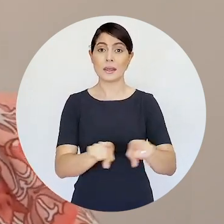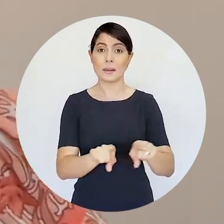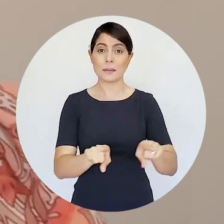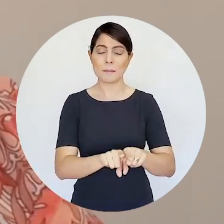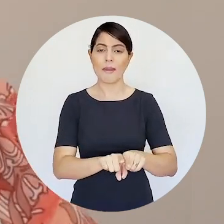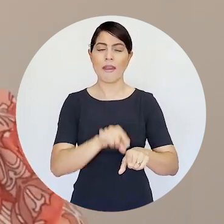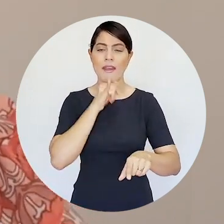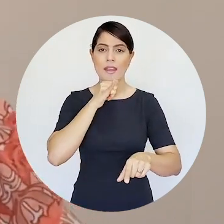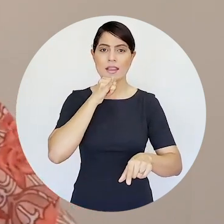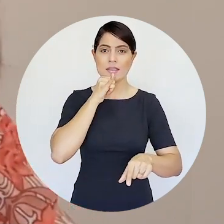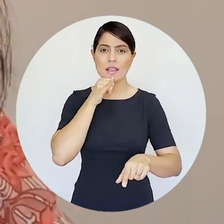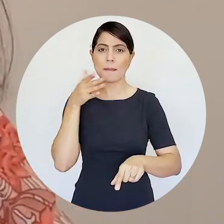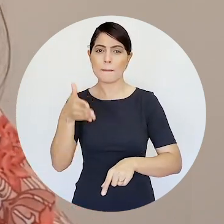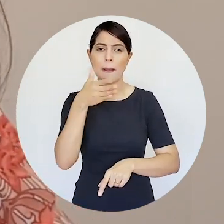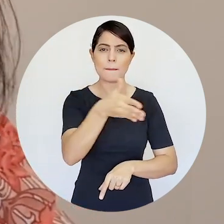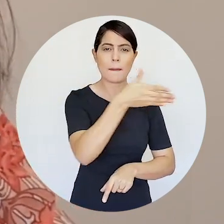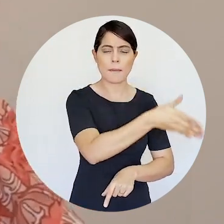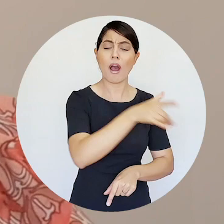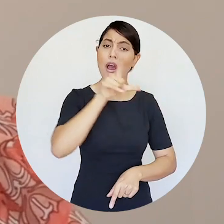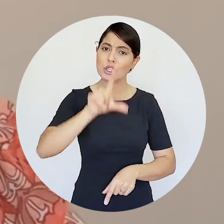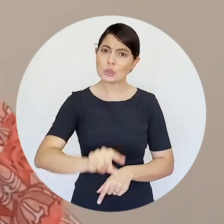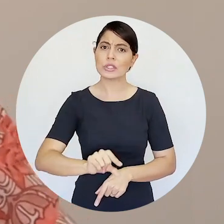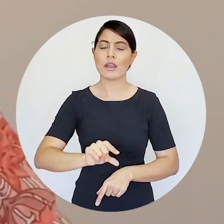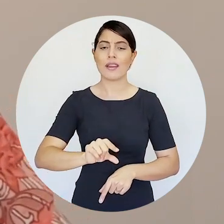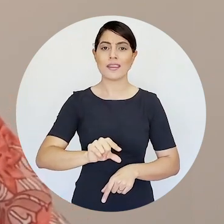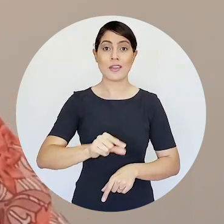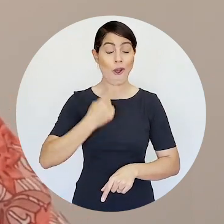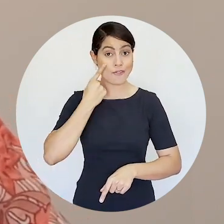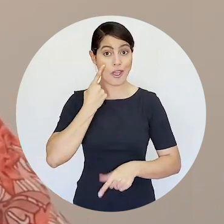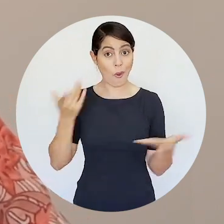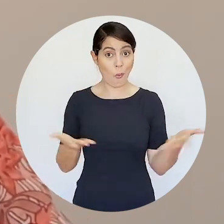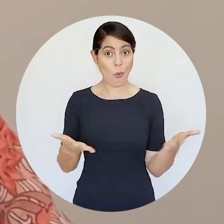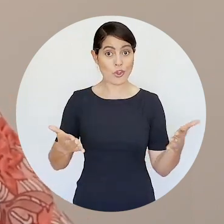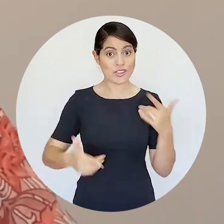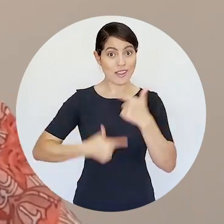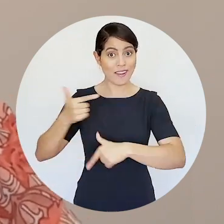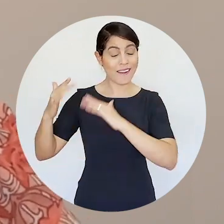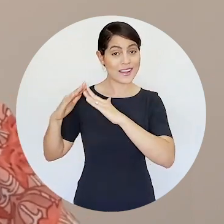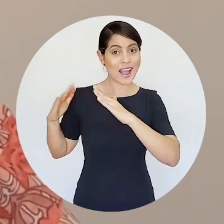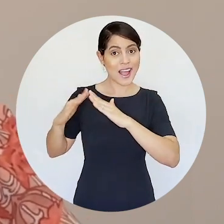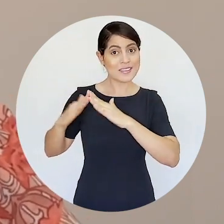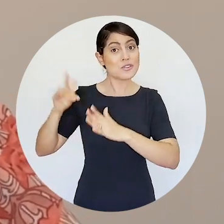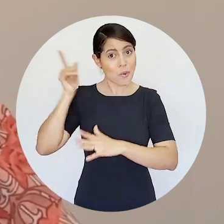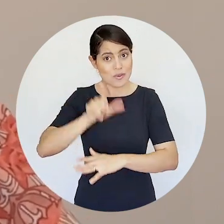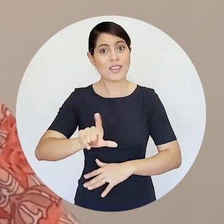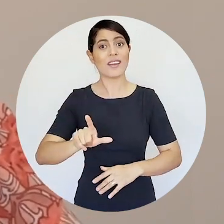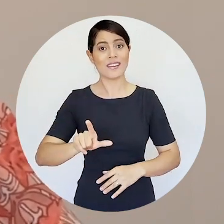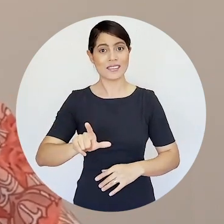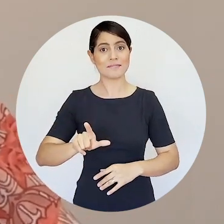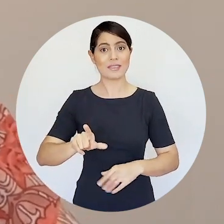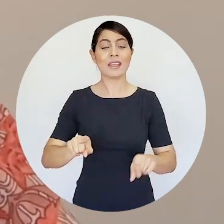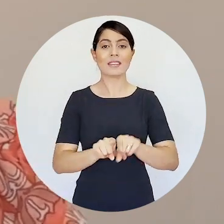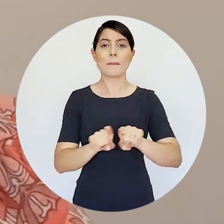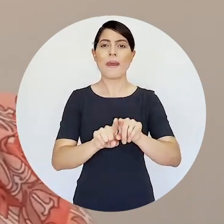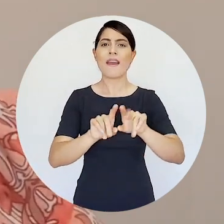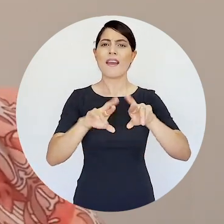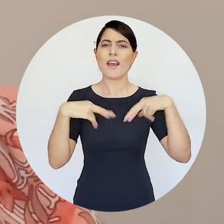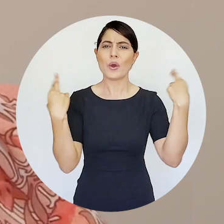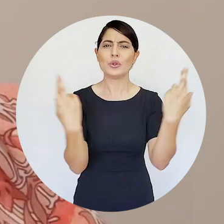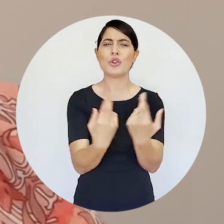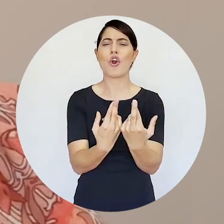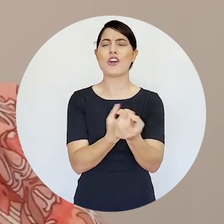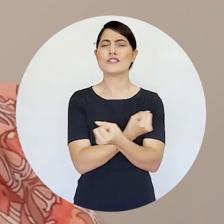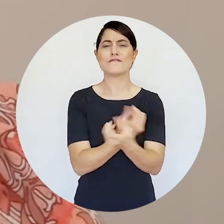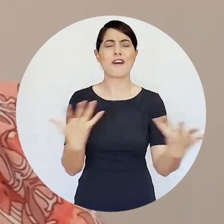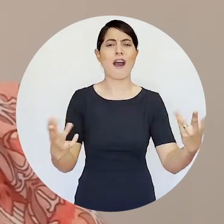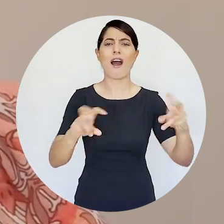possível reduzir os deslocamentos. Nós estamos trabalhando em casa, nós estamos conseguindo fazer reuniões